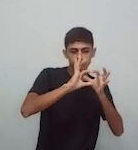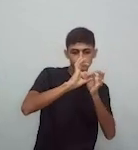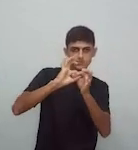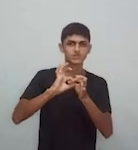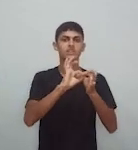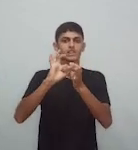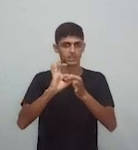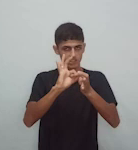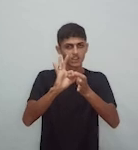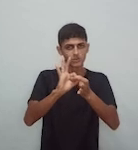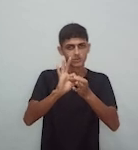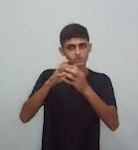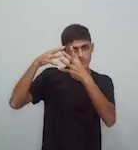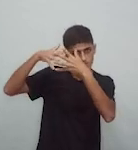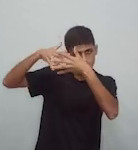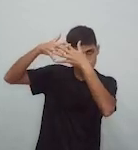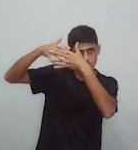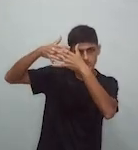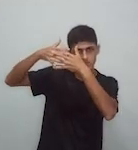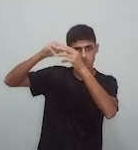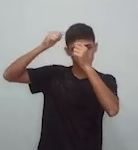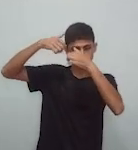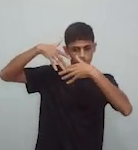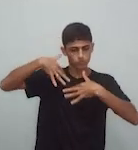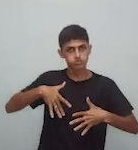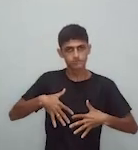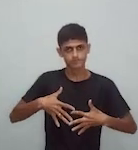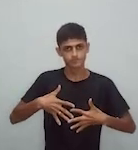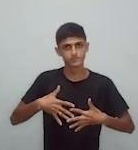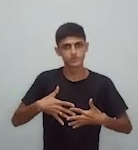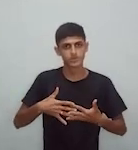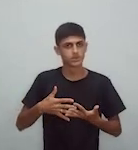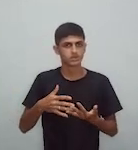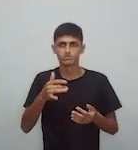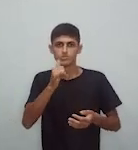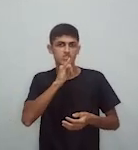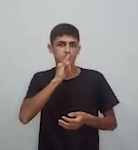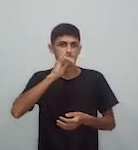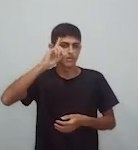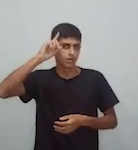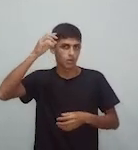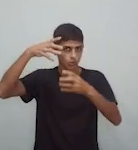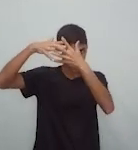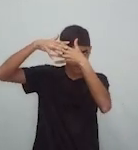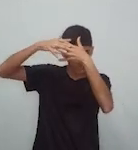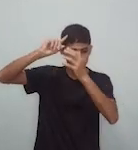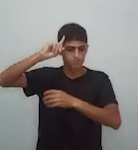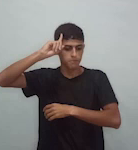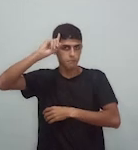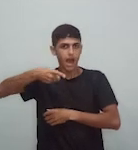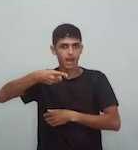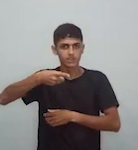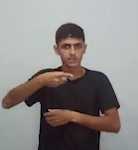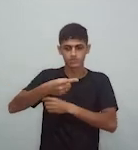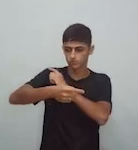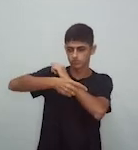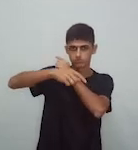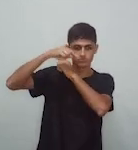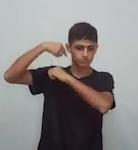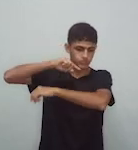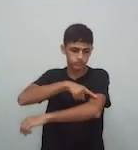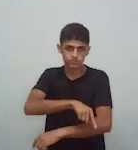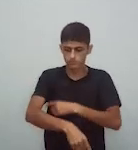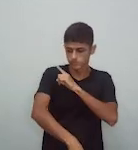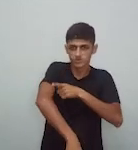graças ao nosso sistema nervoso, que dá meio que uma autorização para as nossas funções elas acontecerem.